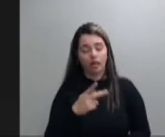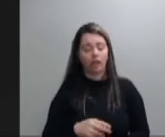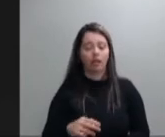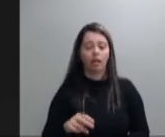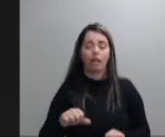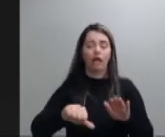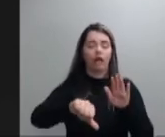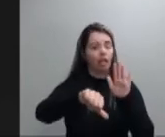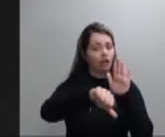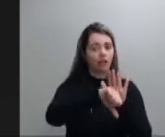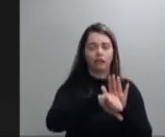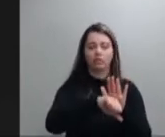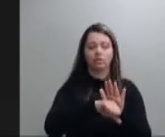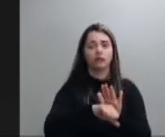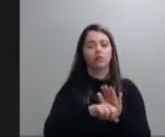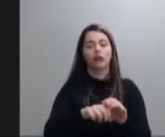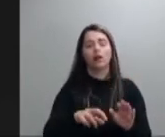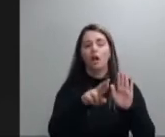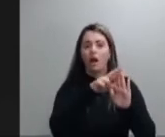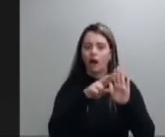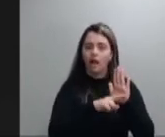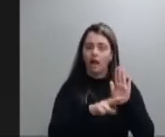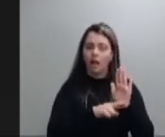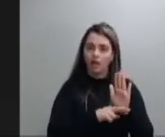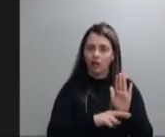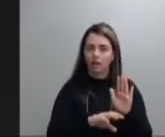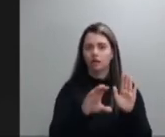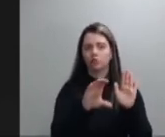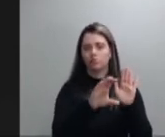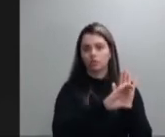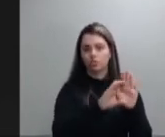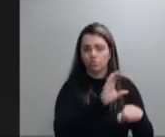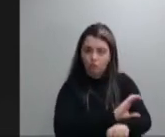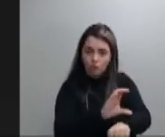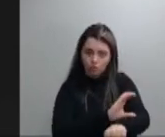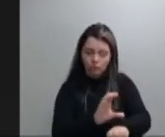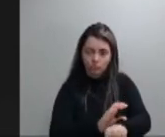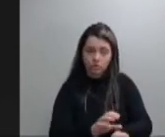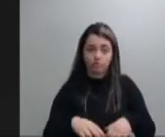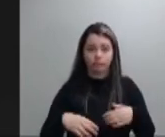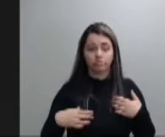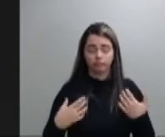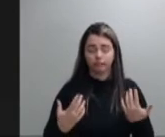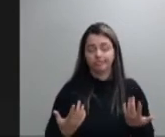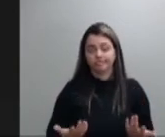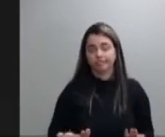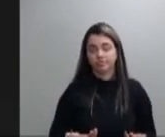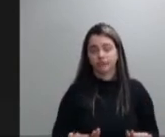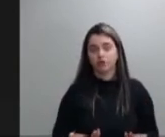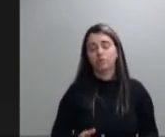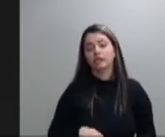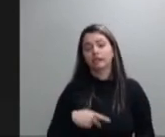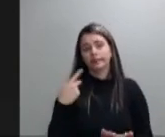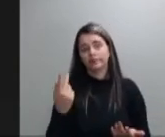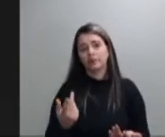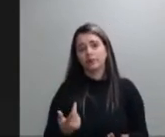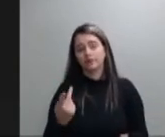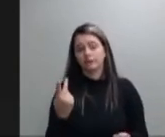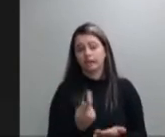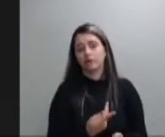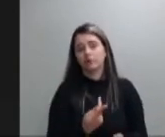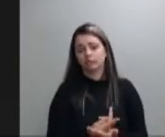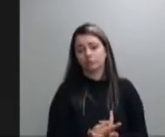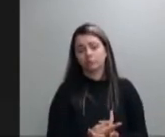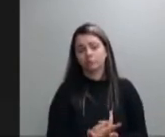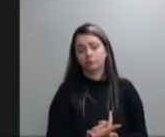concurso então o judiciário estava examinando essa regra que no caso estava sendo objeto